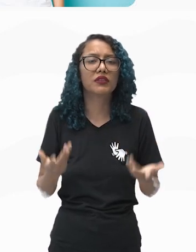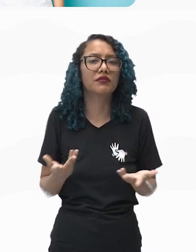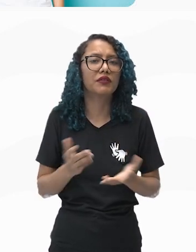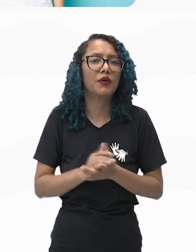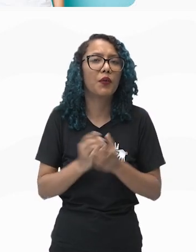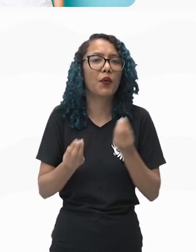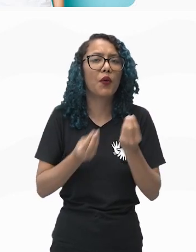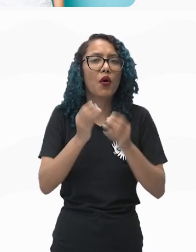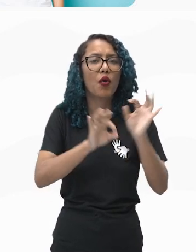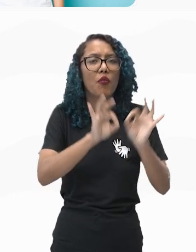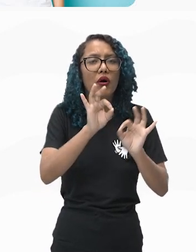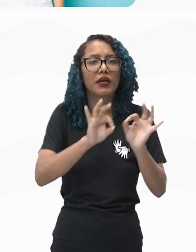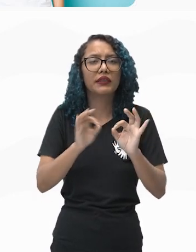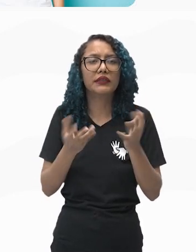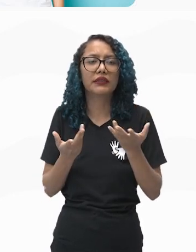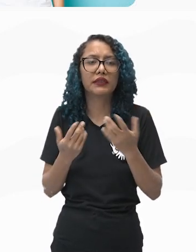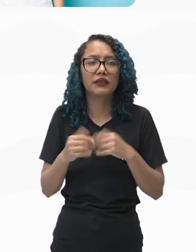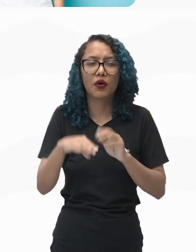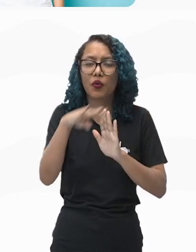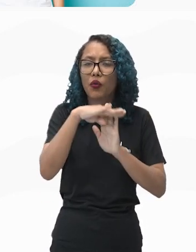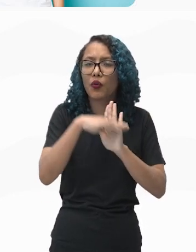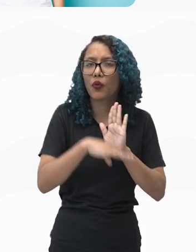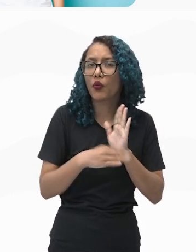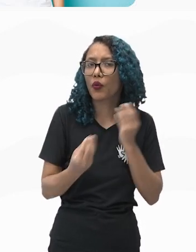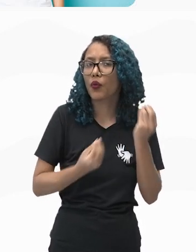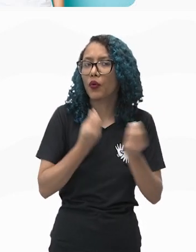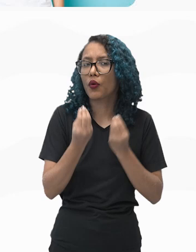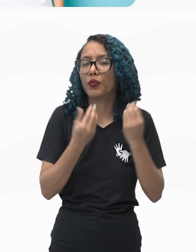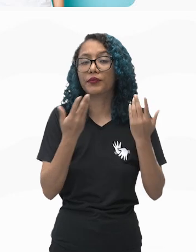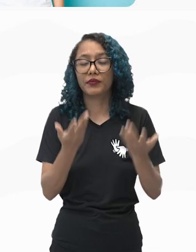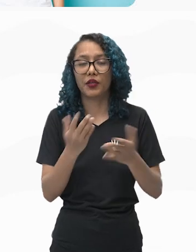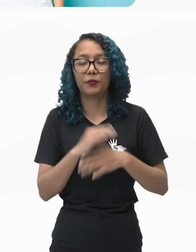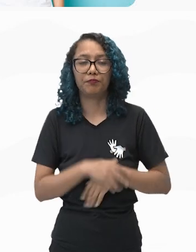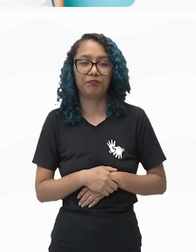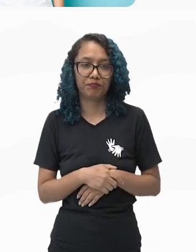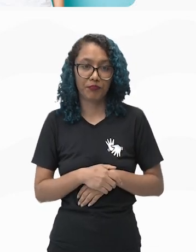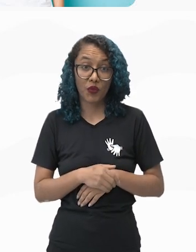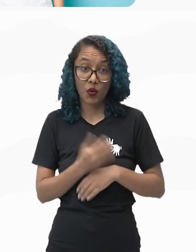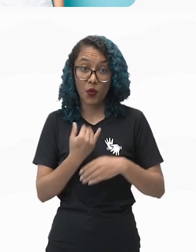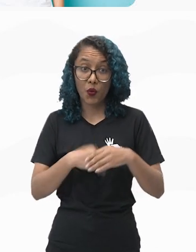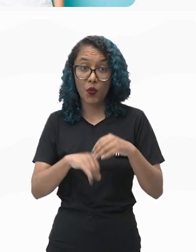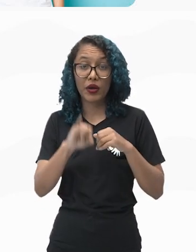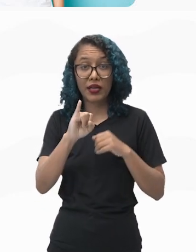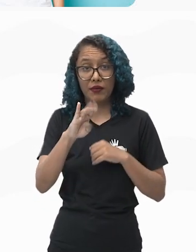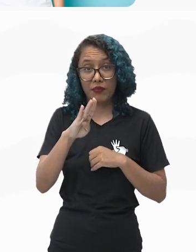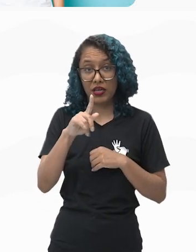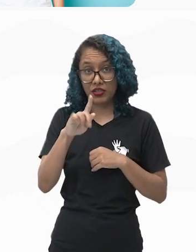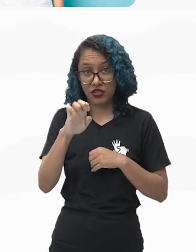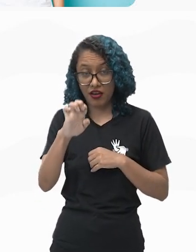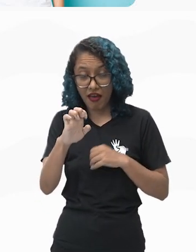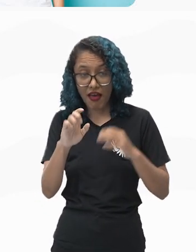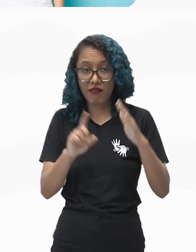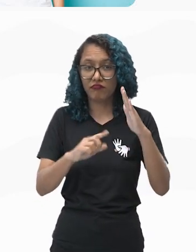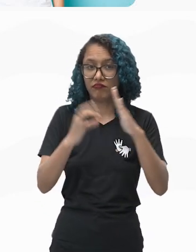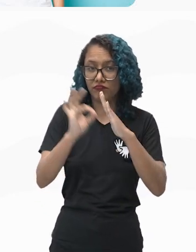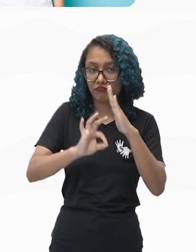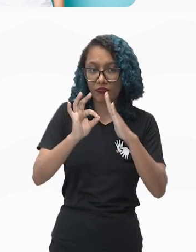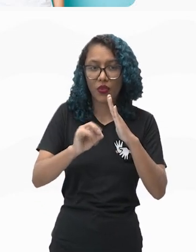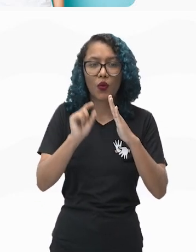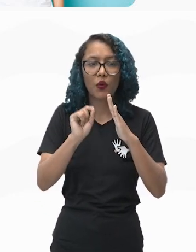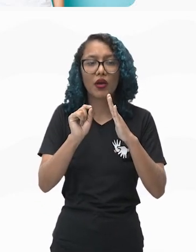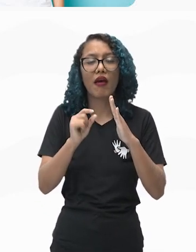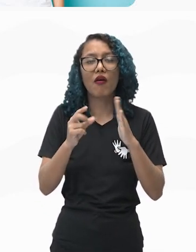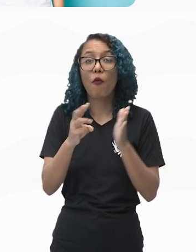feito? Como isso é realizado? O IBGE, que é o Instituto Brasileiro de Geografia e Estatística, ele usa